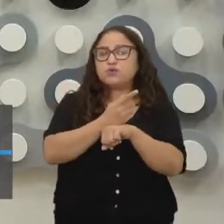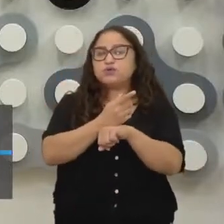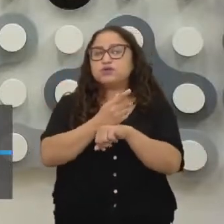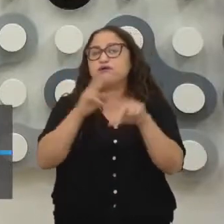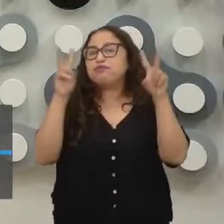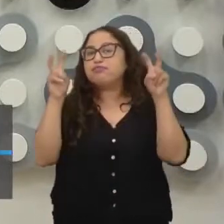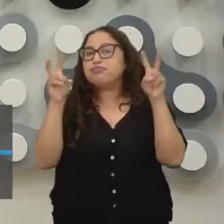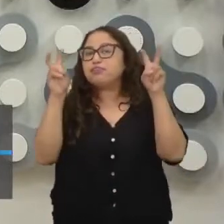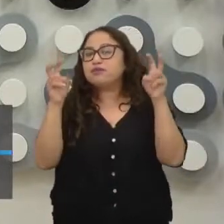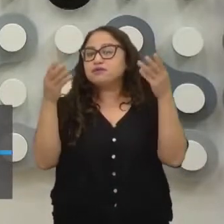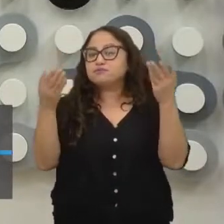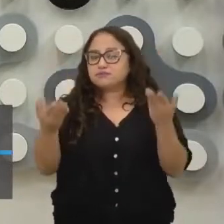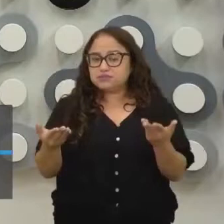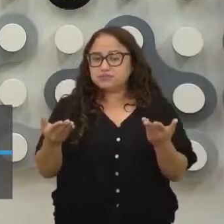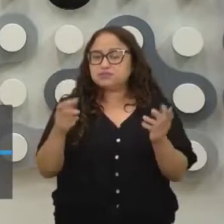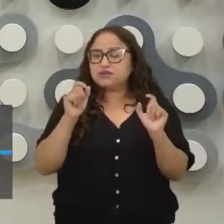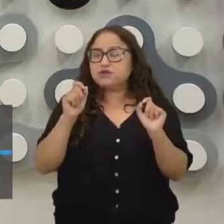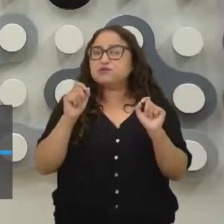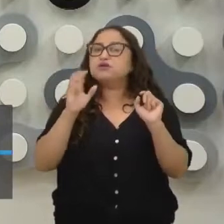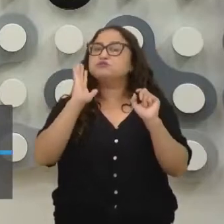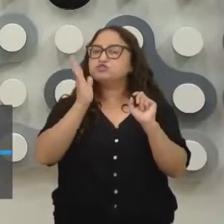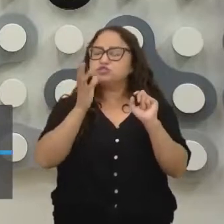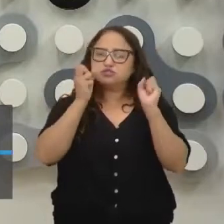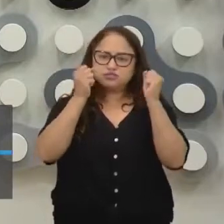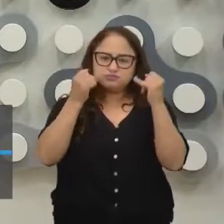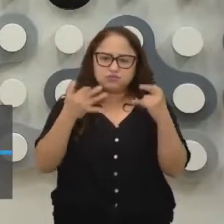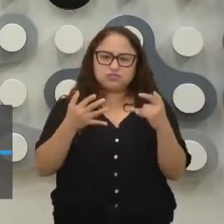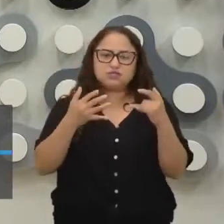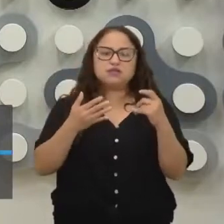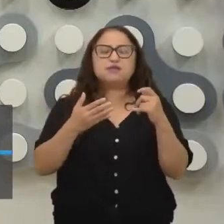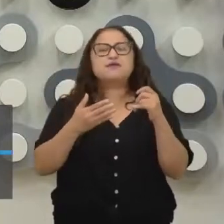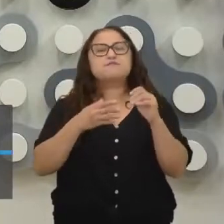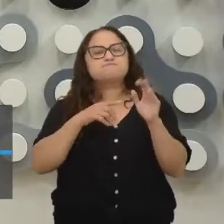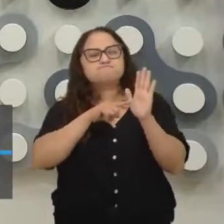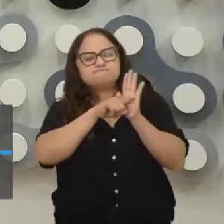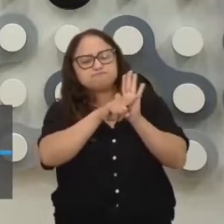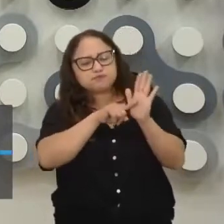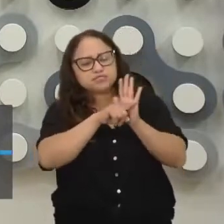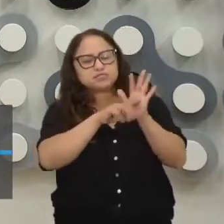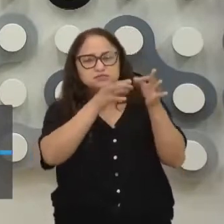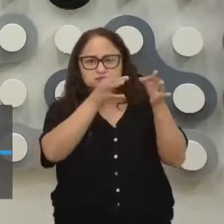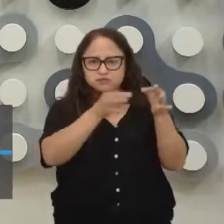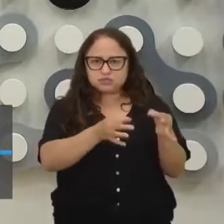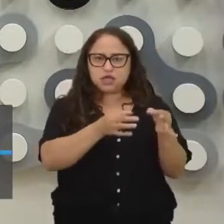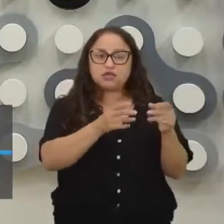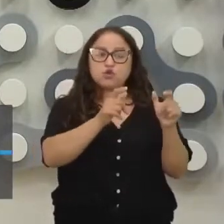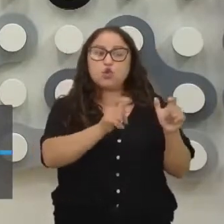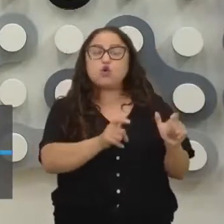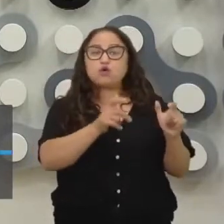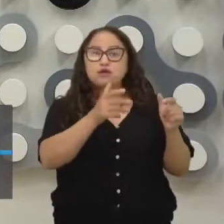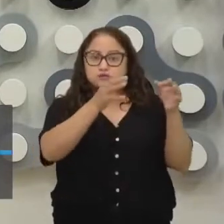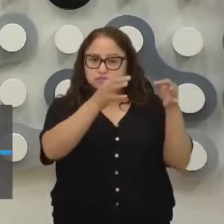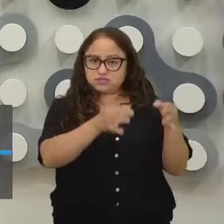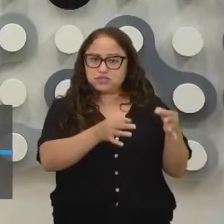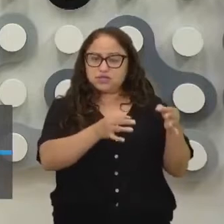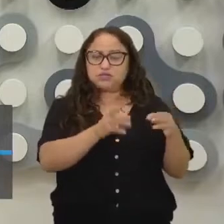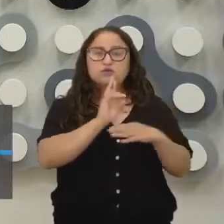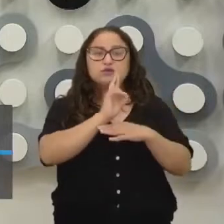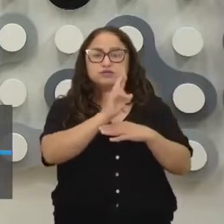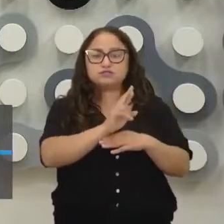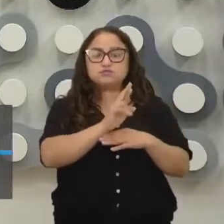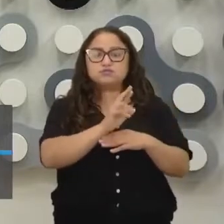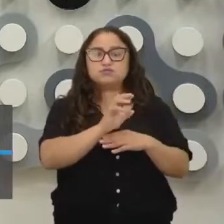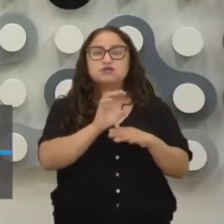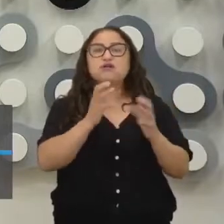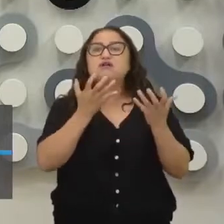assunto, então é o que eu disse, vá fazer a pesquisa em lugares fidedignos, né? Então, procurem eu quero